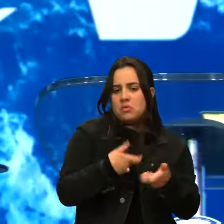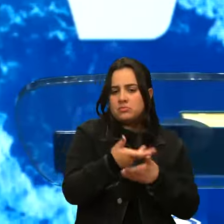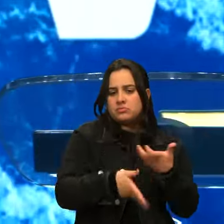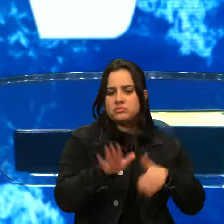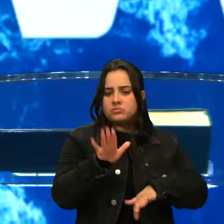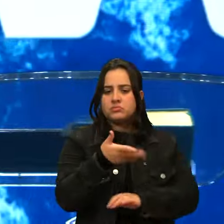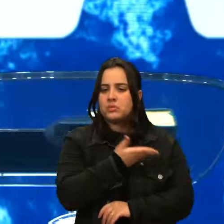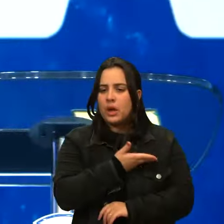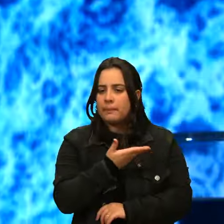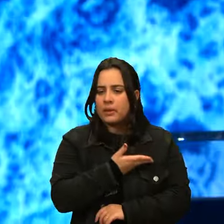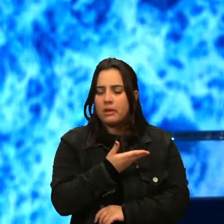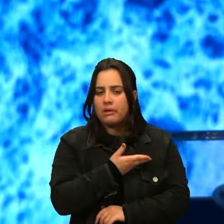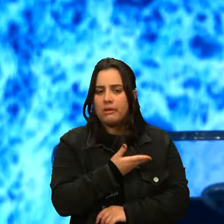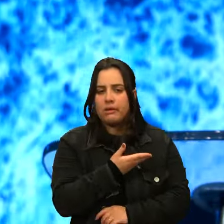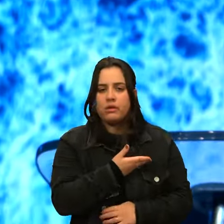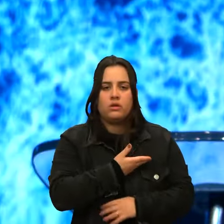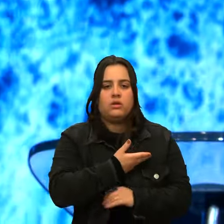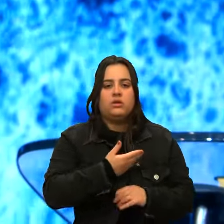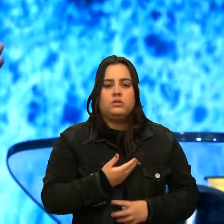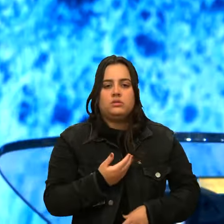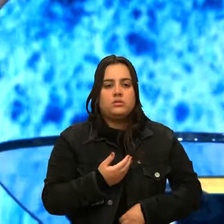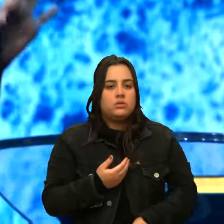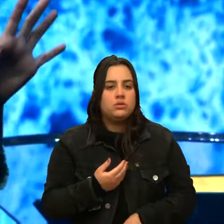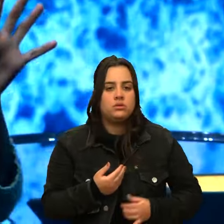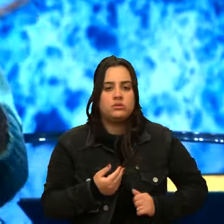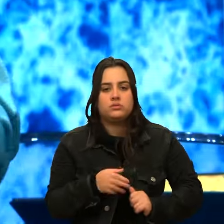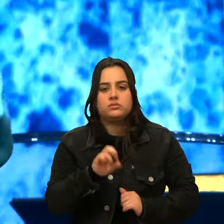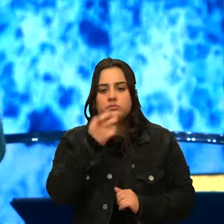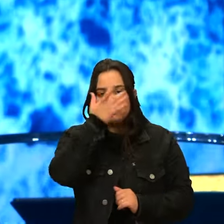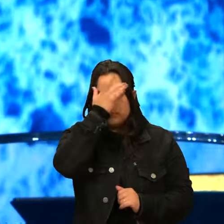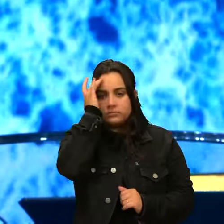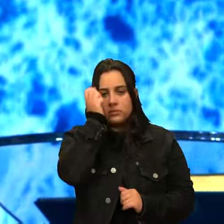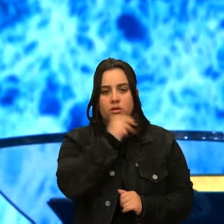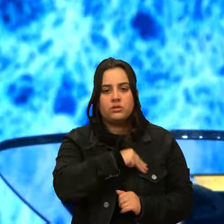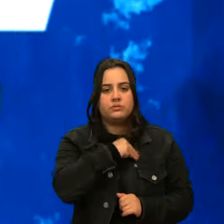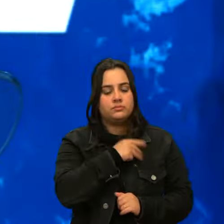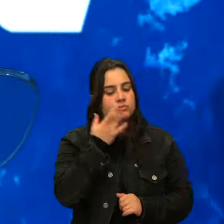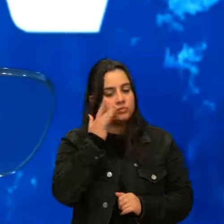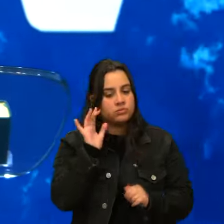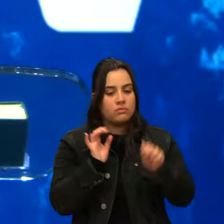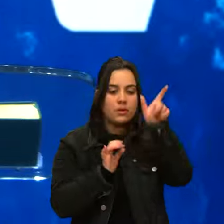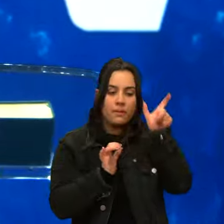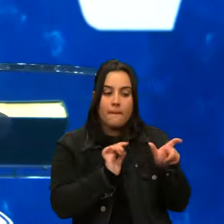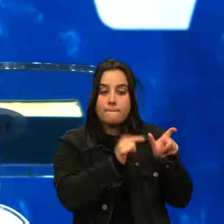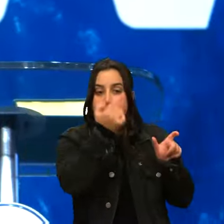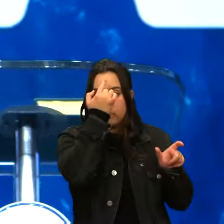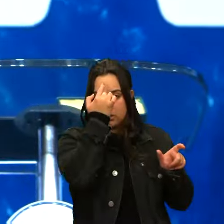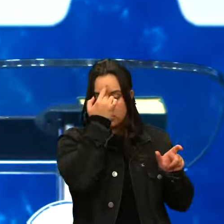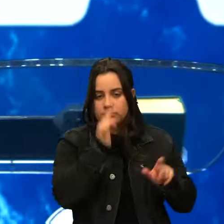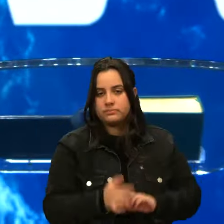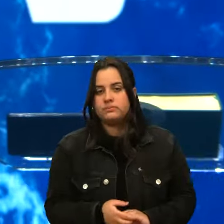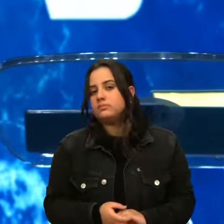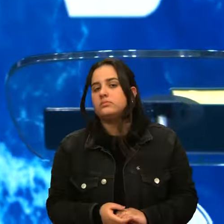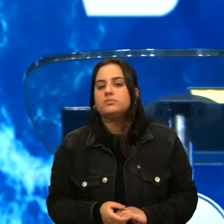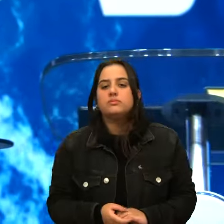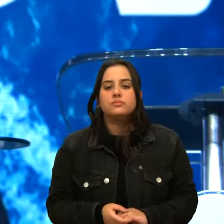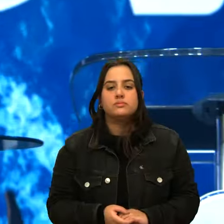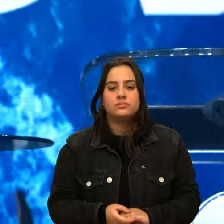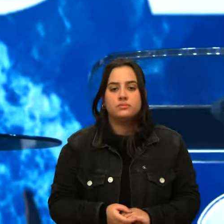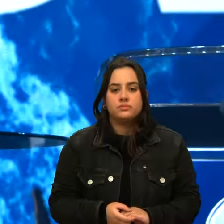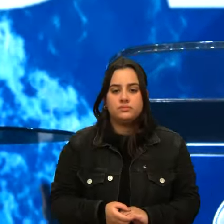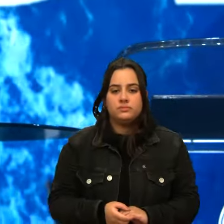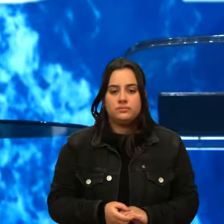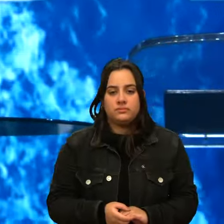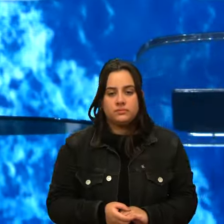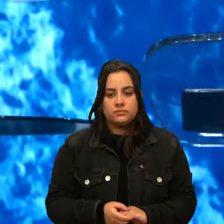amigo, talvez seja alguém aqui do ministério, não sei. Pensa aí nessa pessoa. E eu